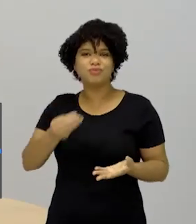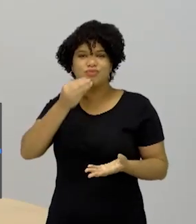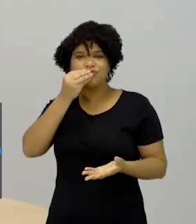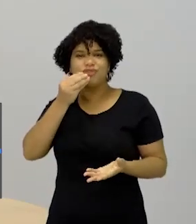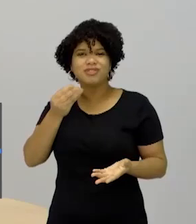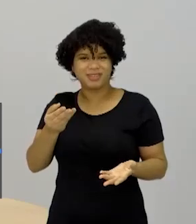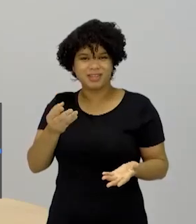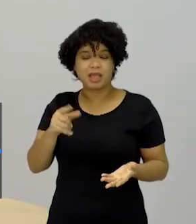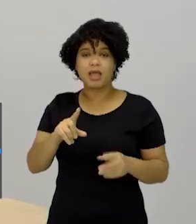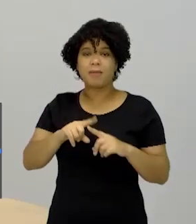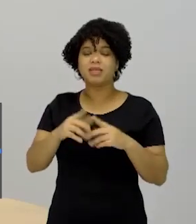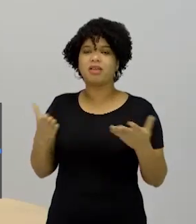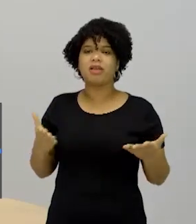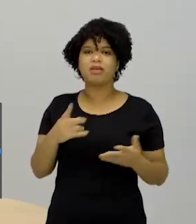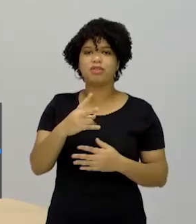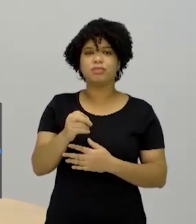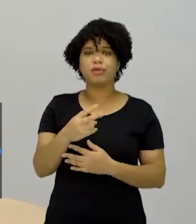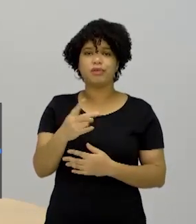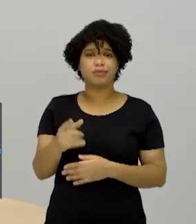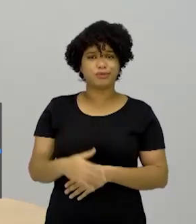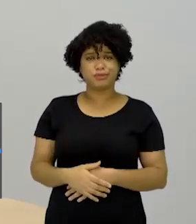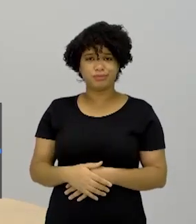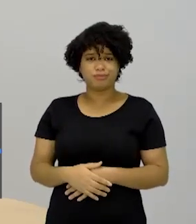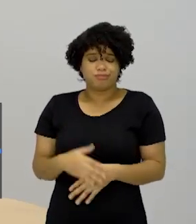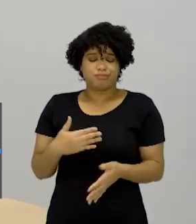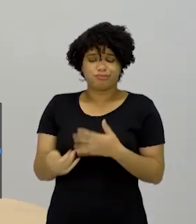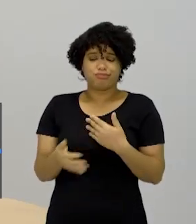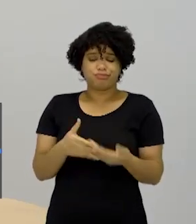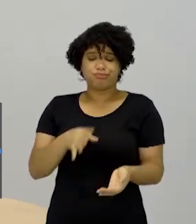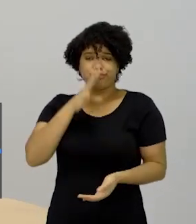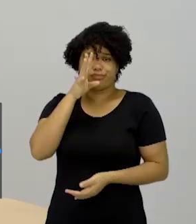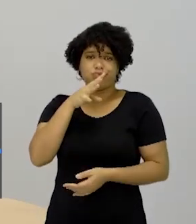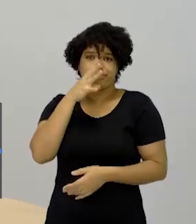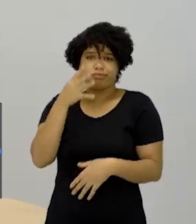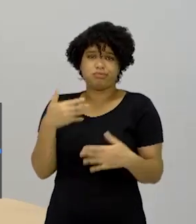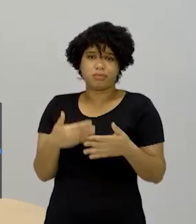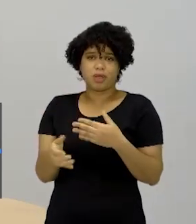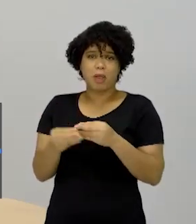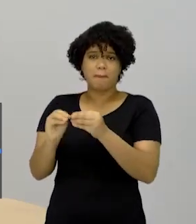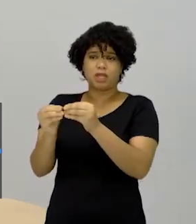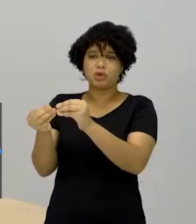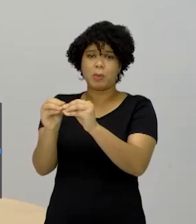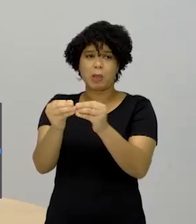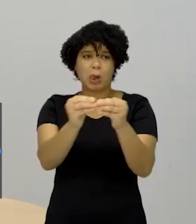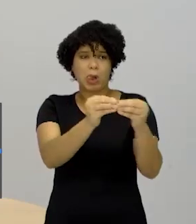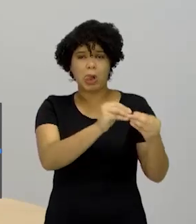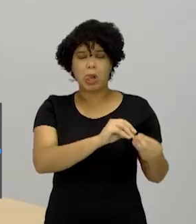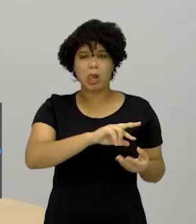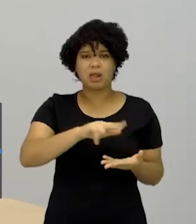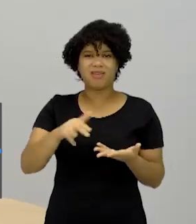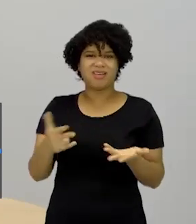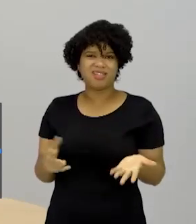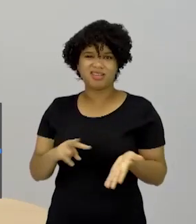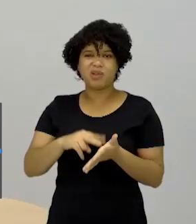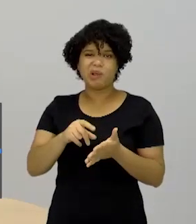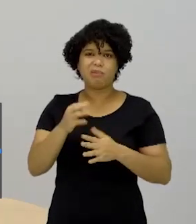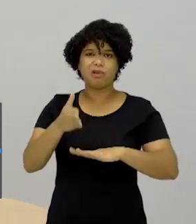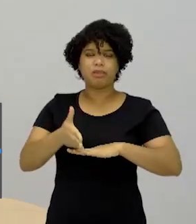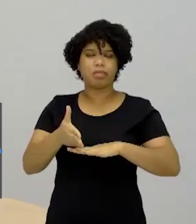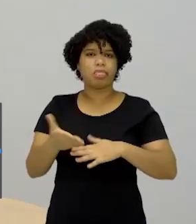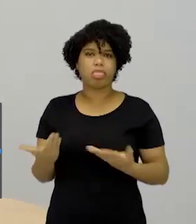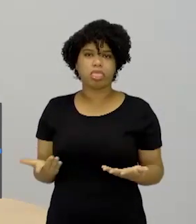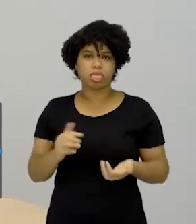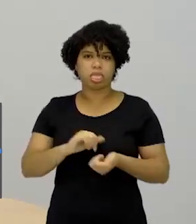vai de 2021, um beijo na boca perde todo o seu significado, ou seja, é a modernidade líquida, né? Por favor,